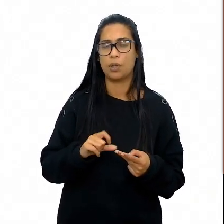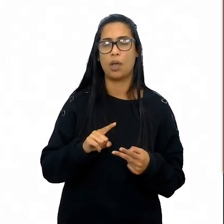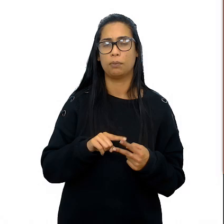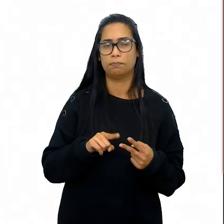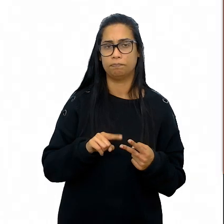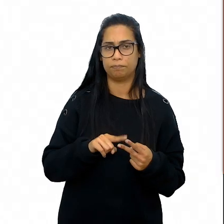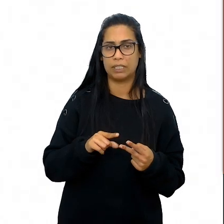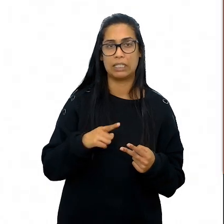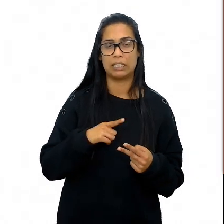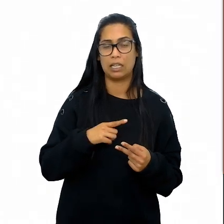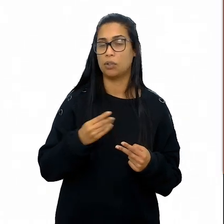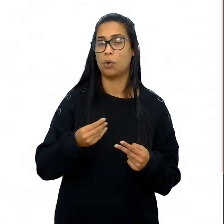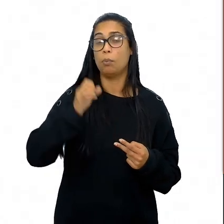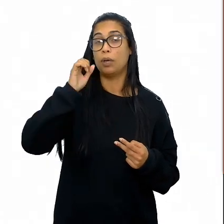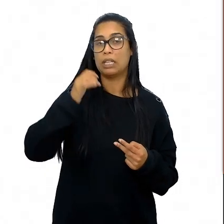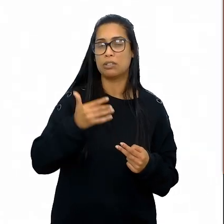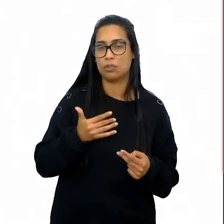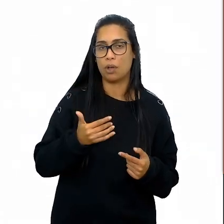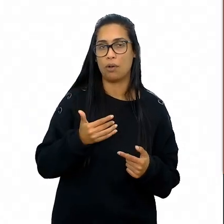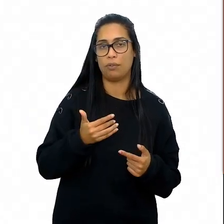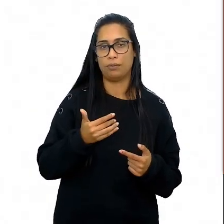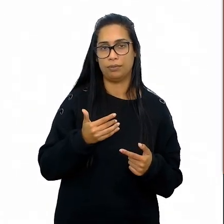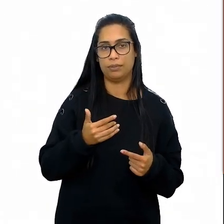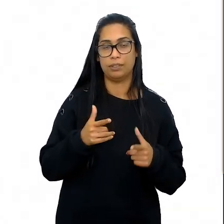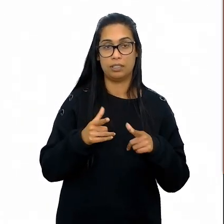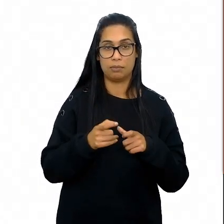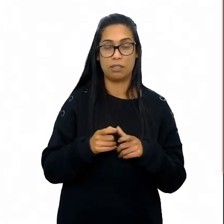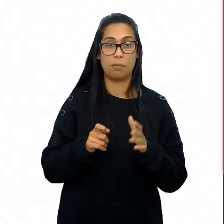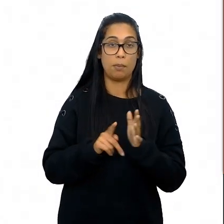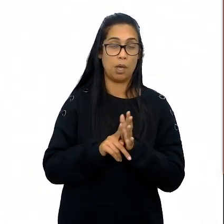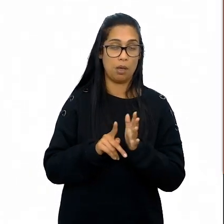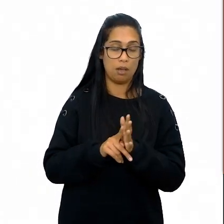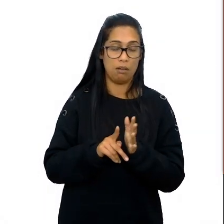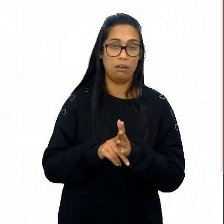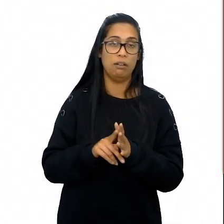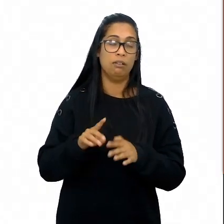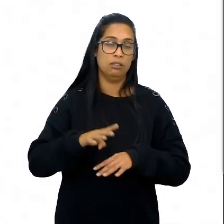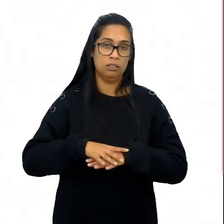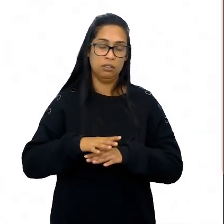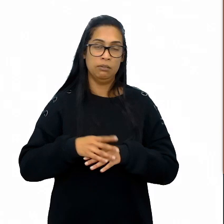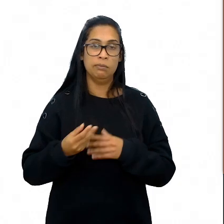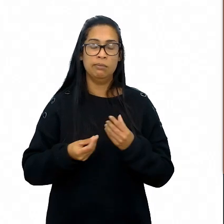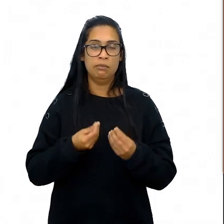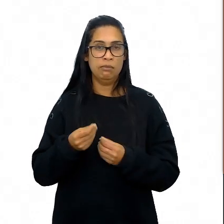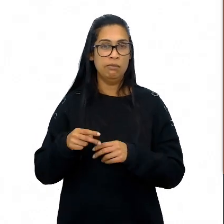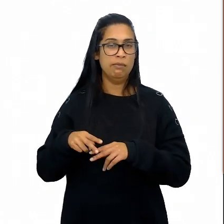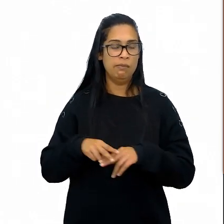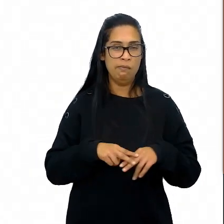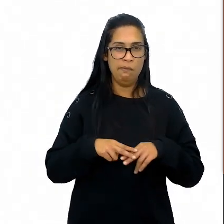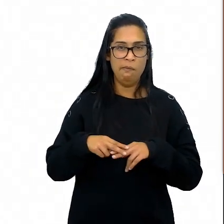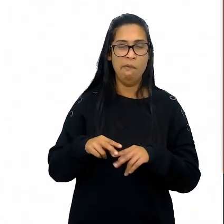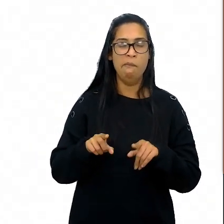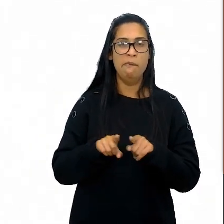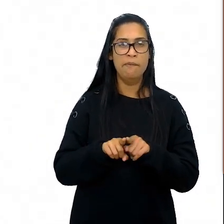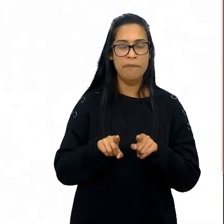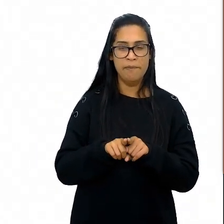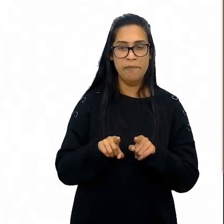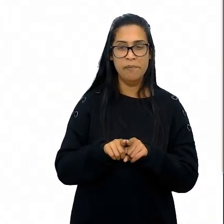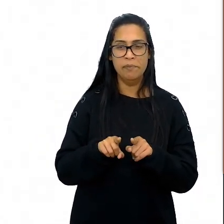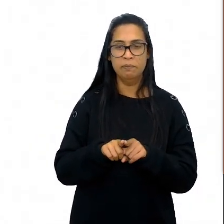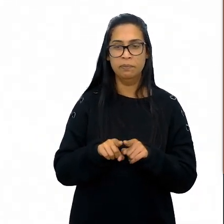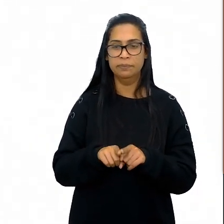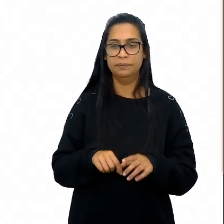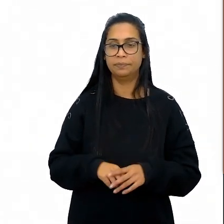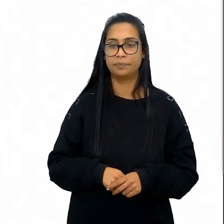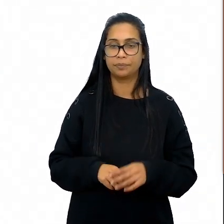e elaborar problemas situações problemas como ele E apois Lara